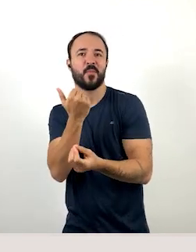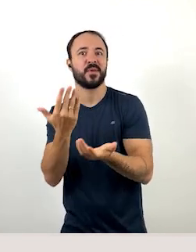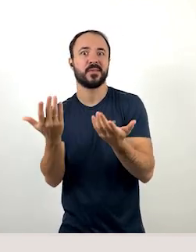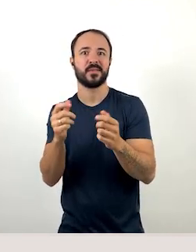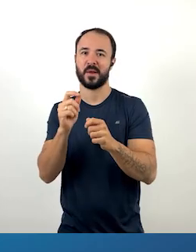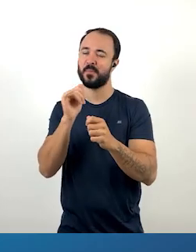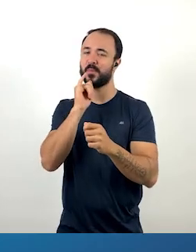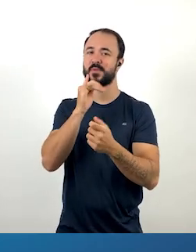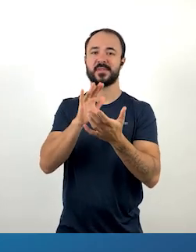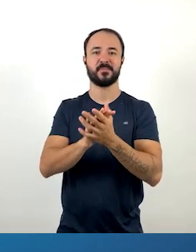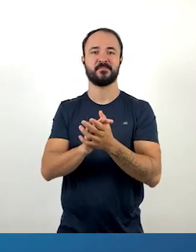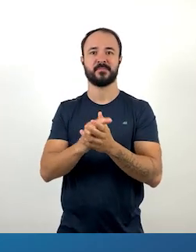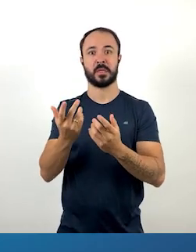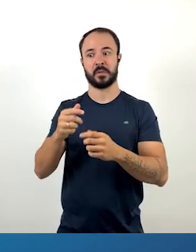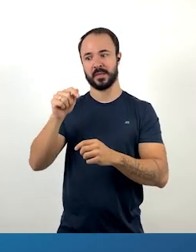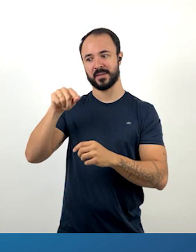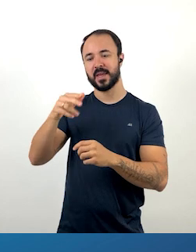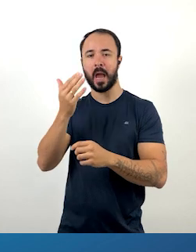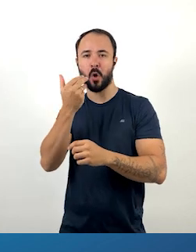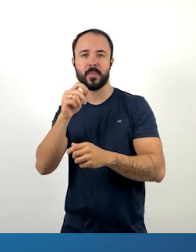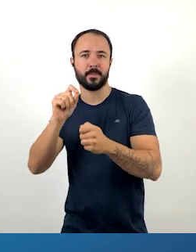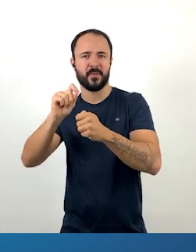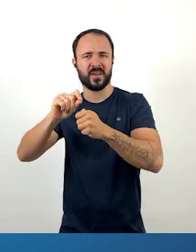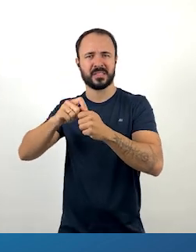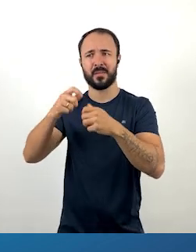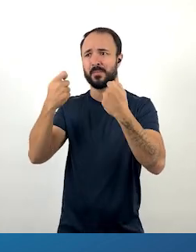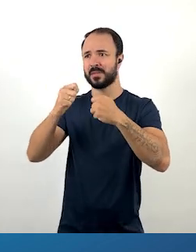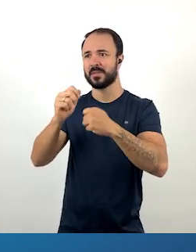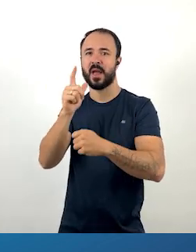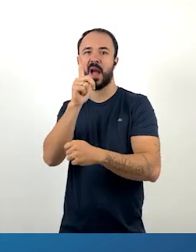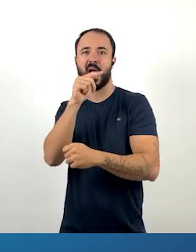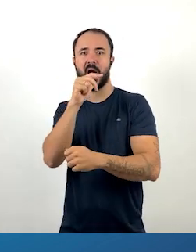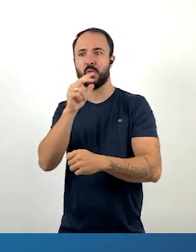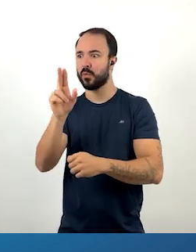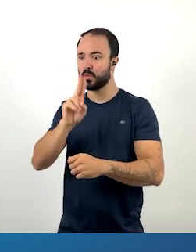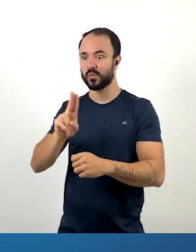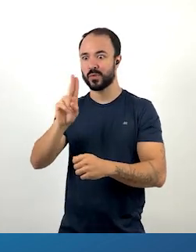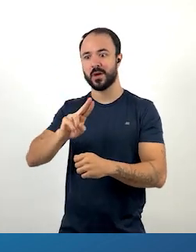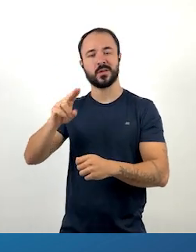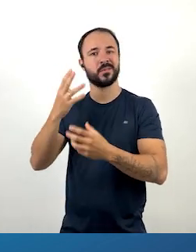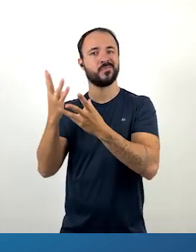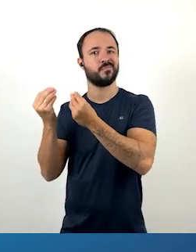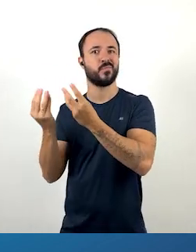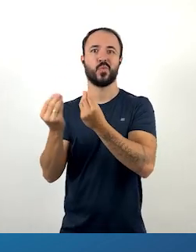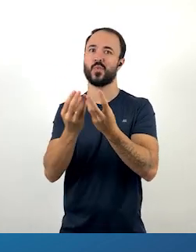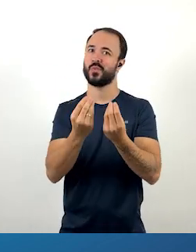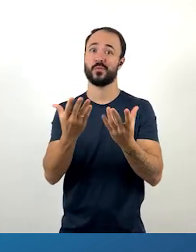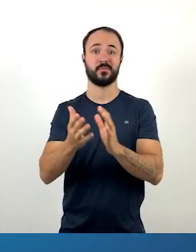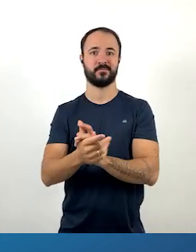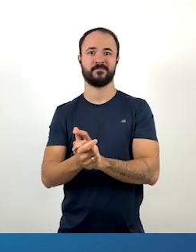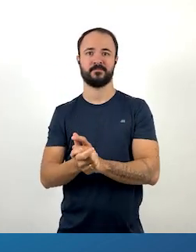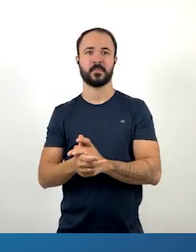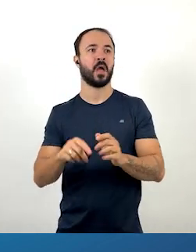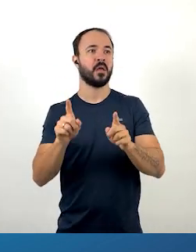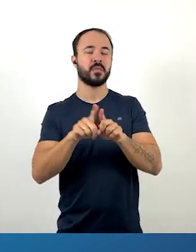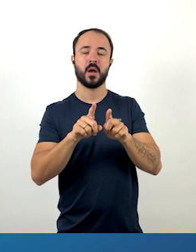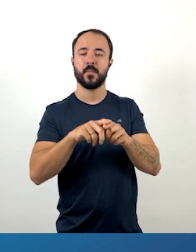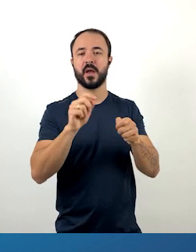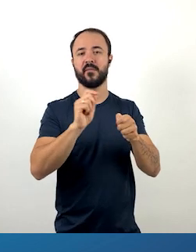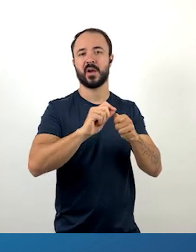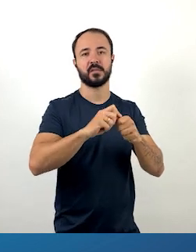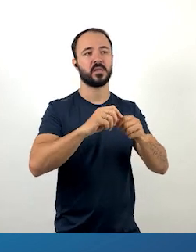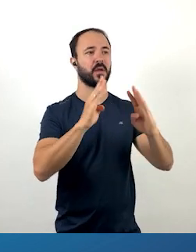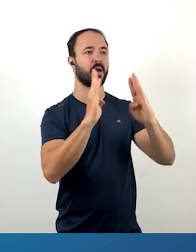consumo de água. Para você ter um alto crescimento nas residências, formação de edifícios, toda essa construção